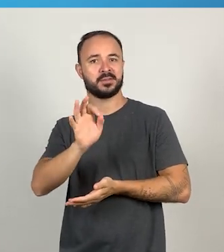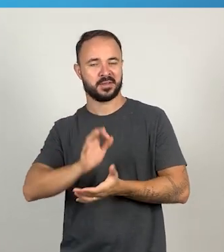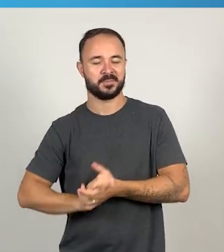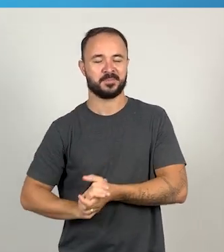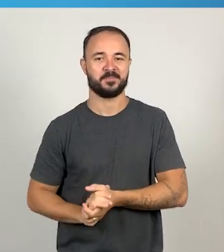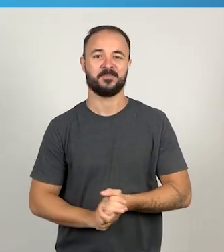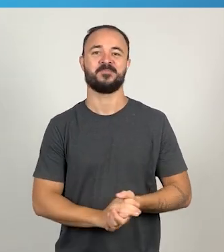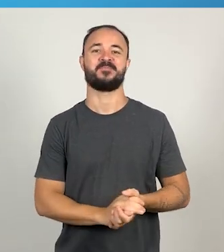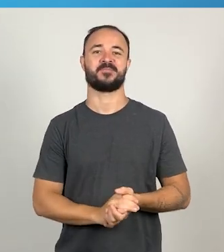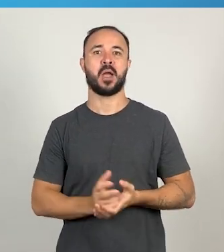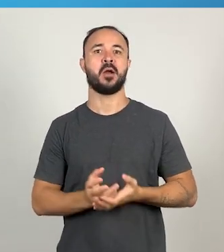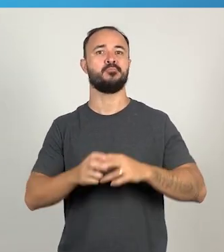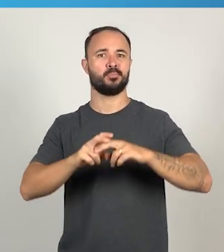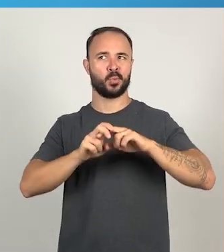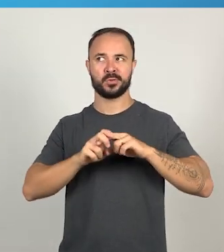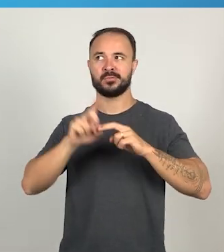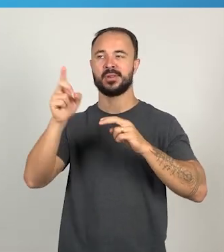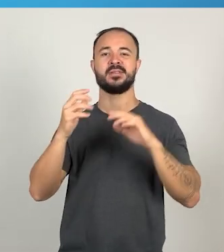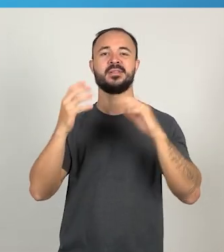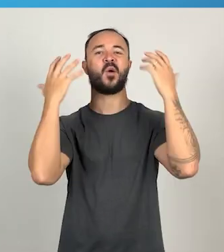né? Essa comemoração.